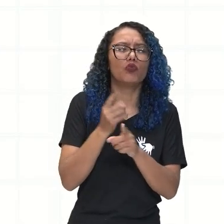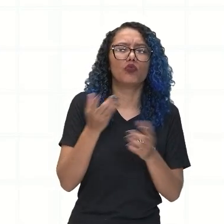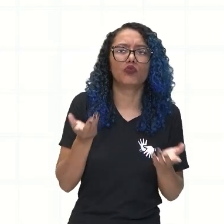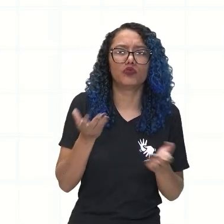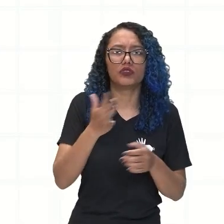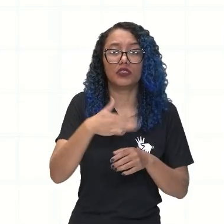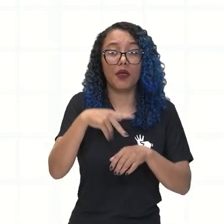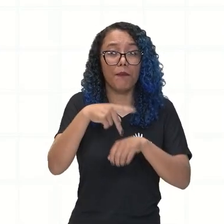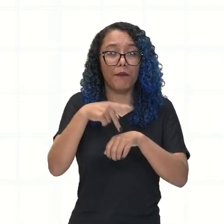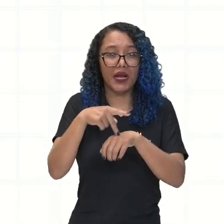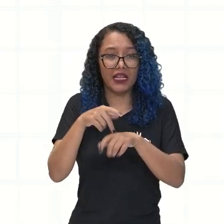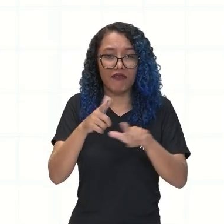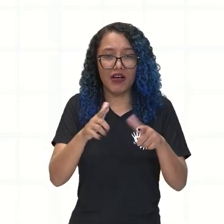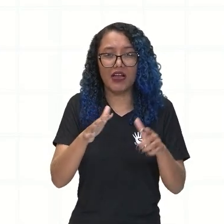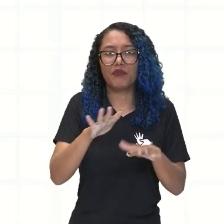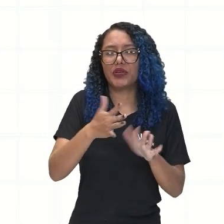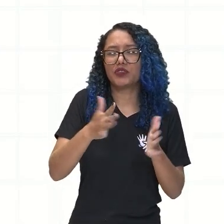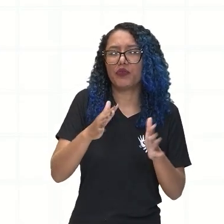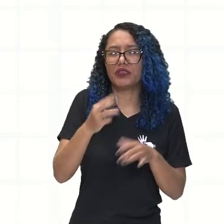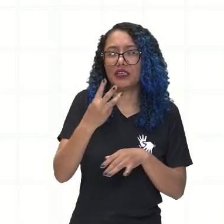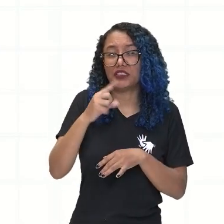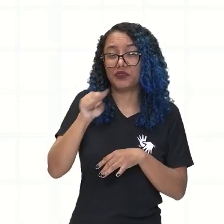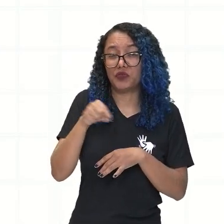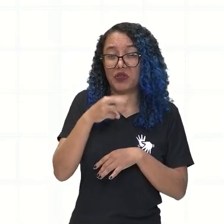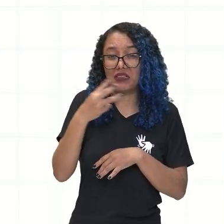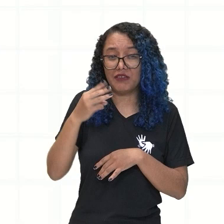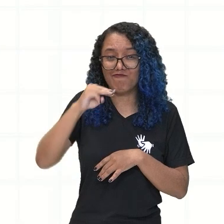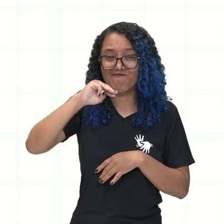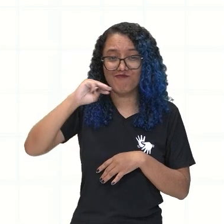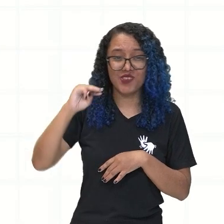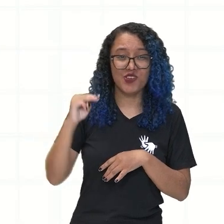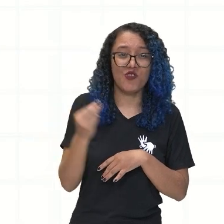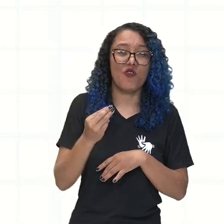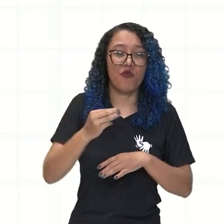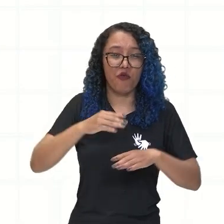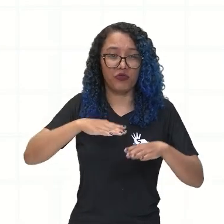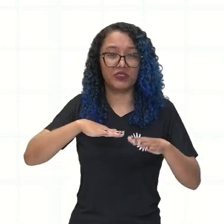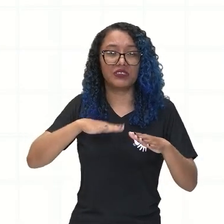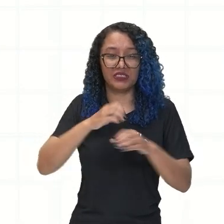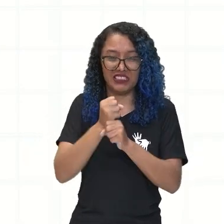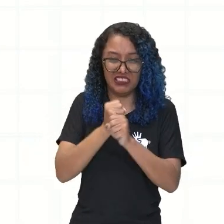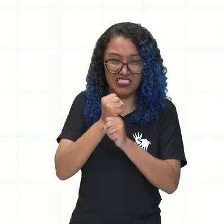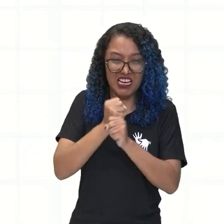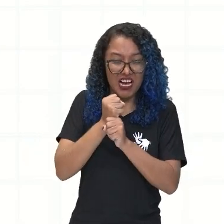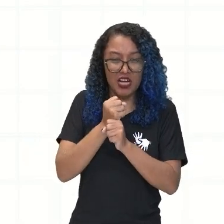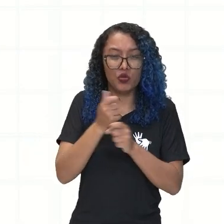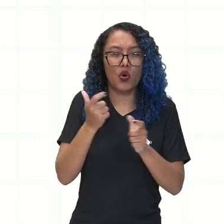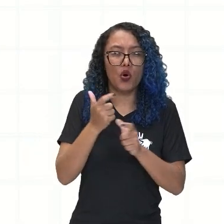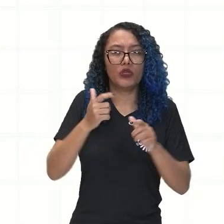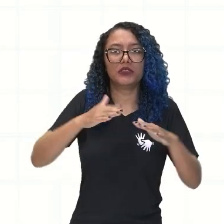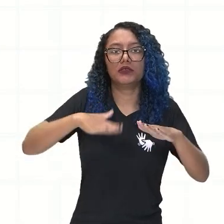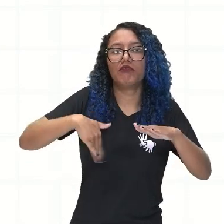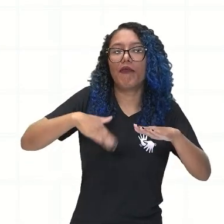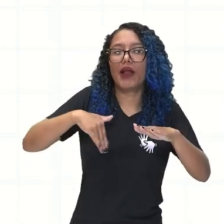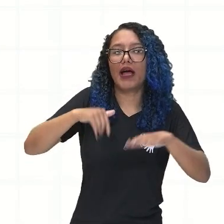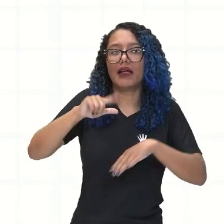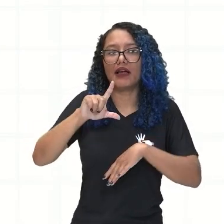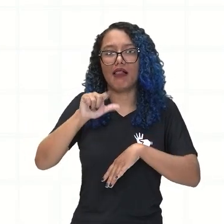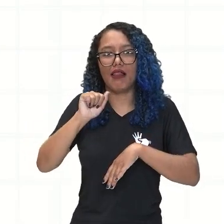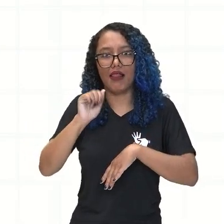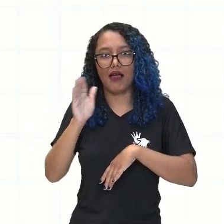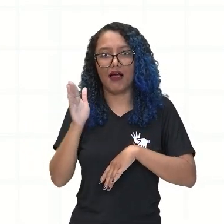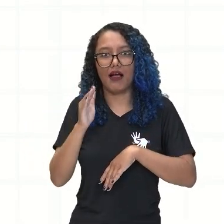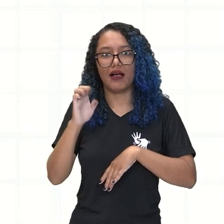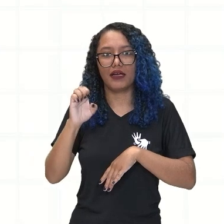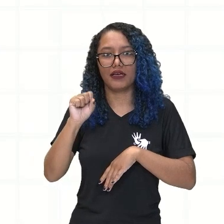aproximadamente 3,3 milhões de anos, na praia de La Estafeta, situada em Mar del Plata, na província de Buenos